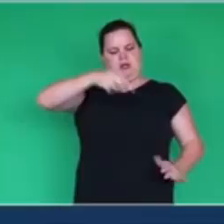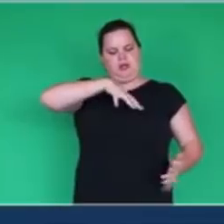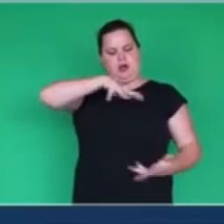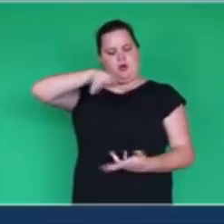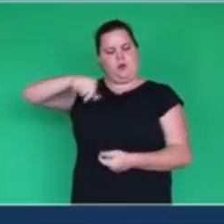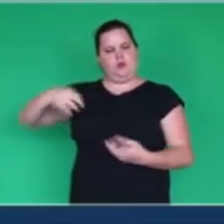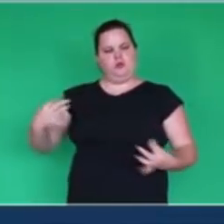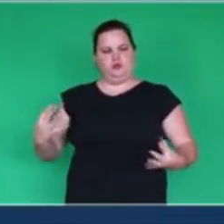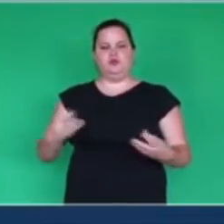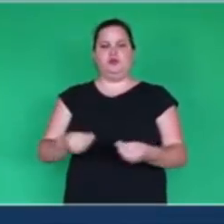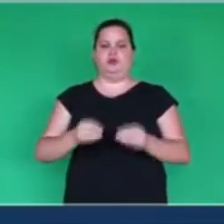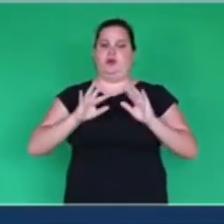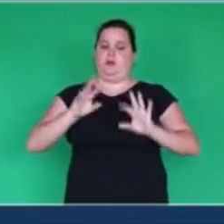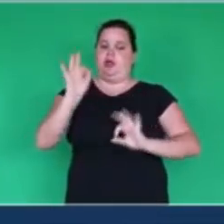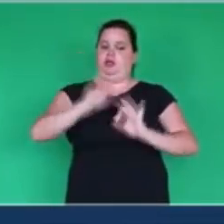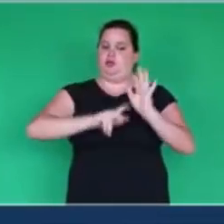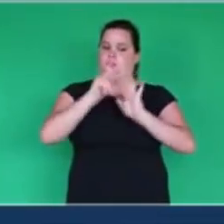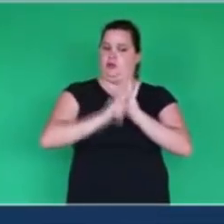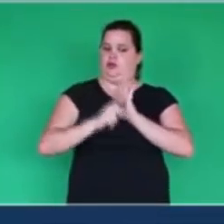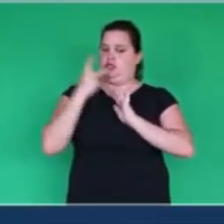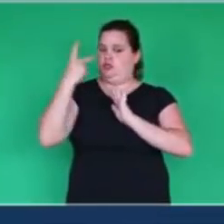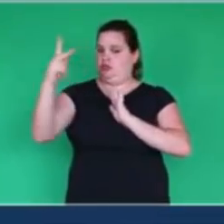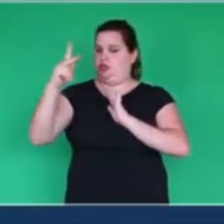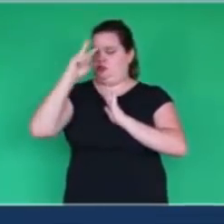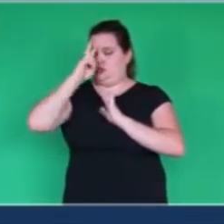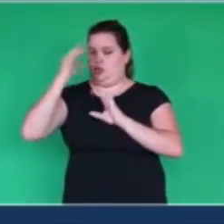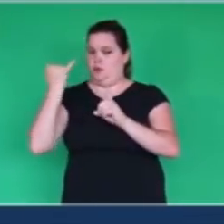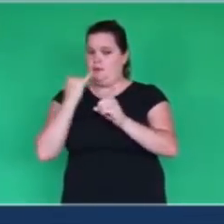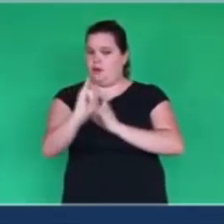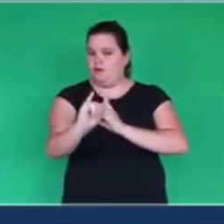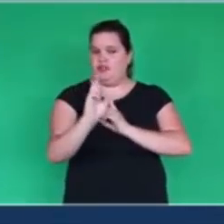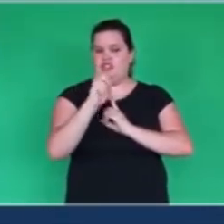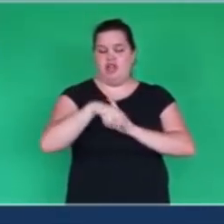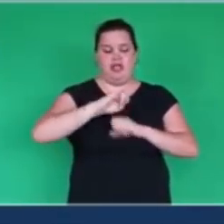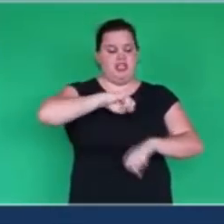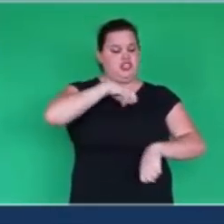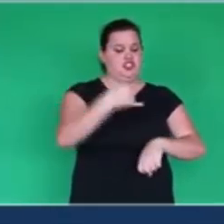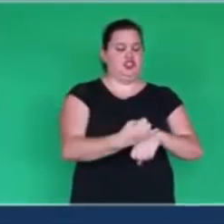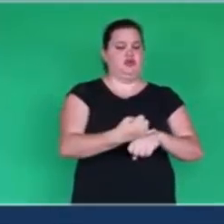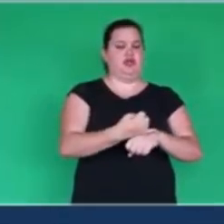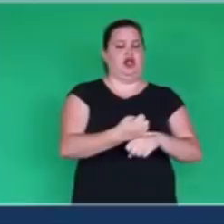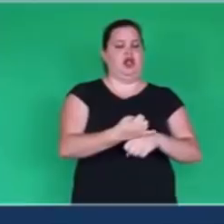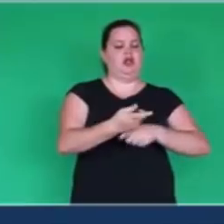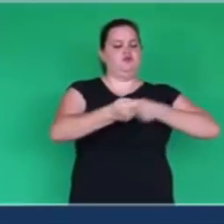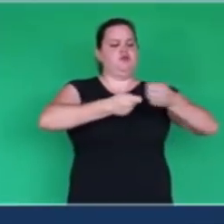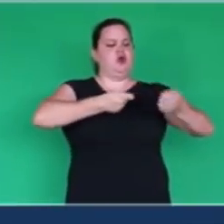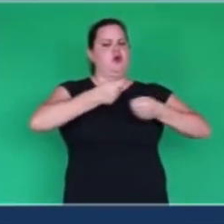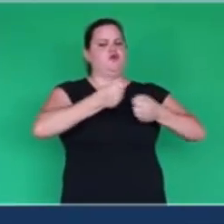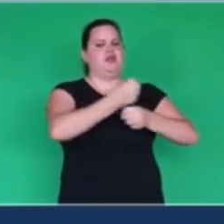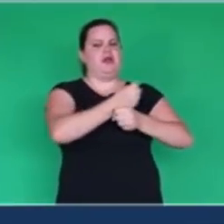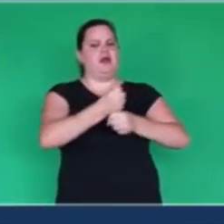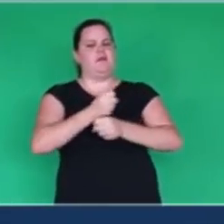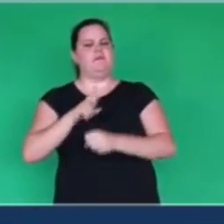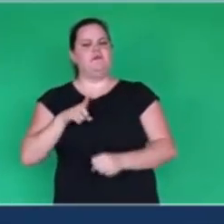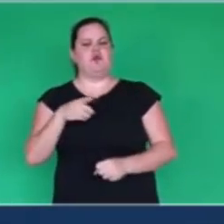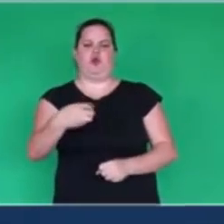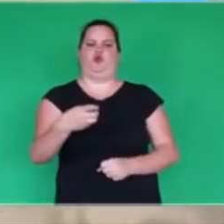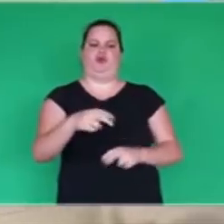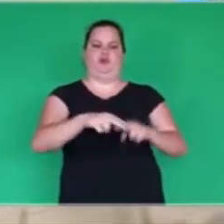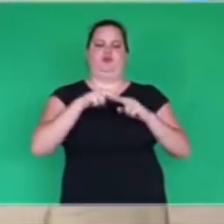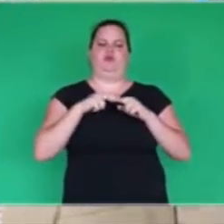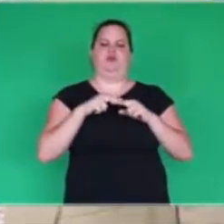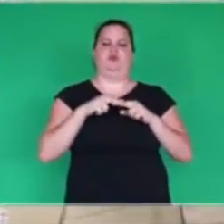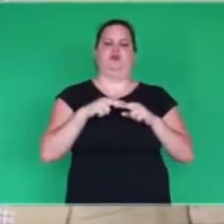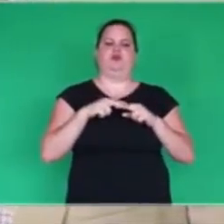Mas o projeto profético é que Jerusalém será administrada mil anos, o mundo será administrado por